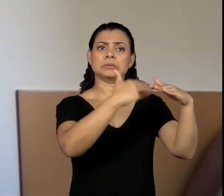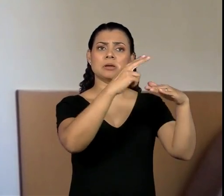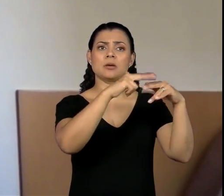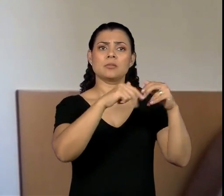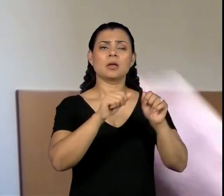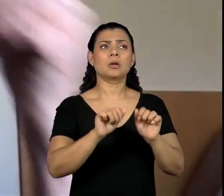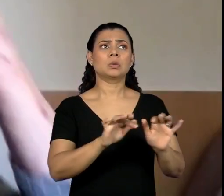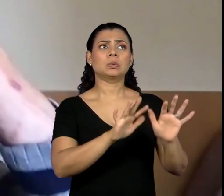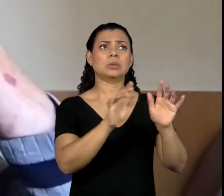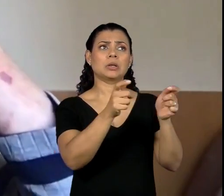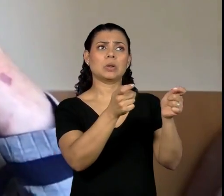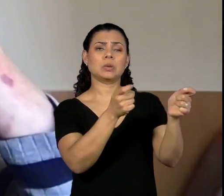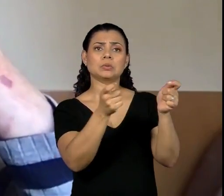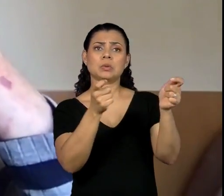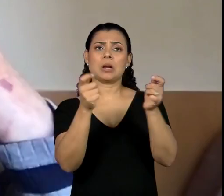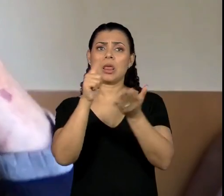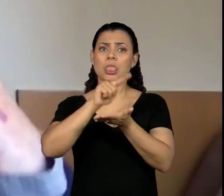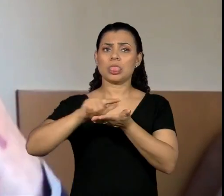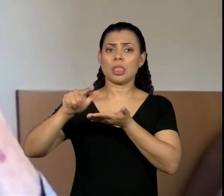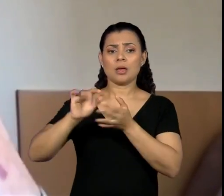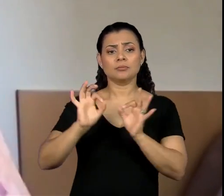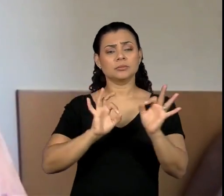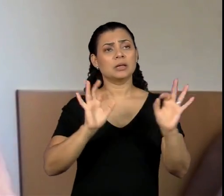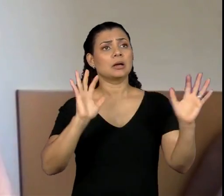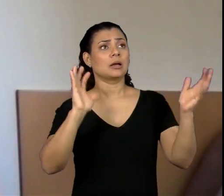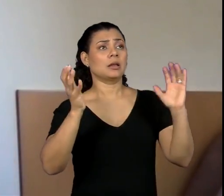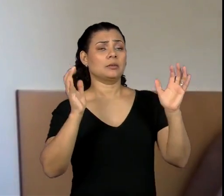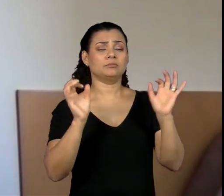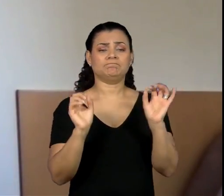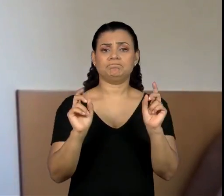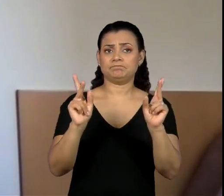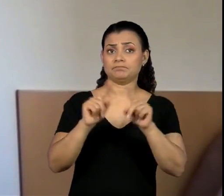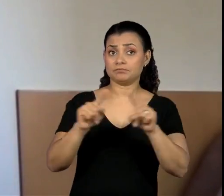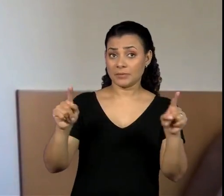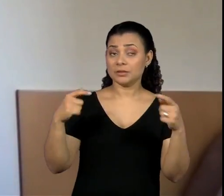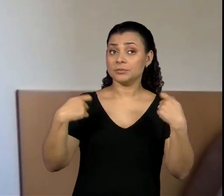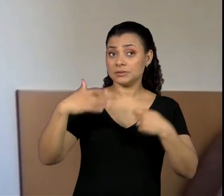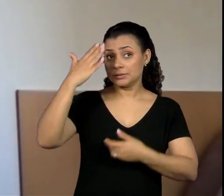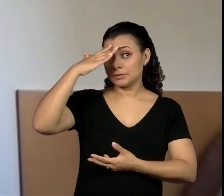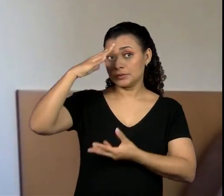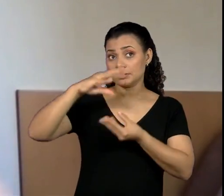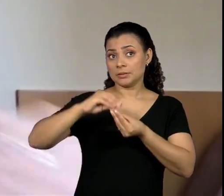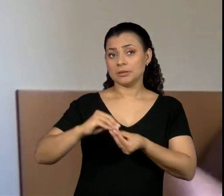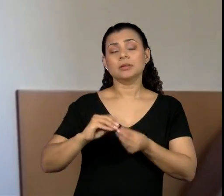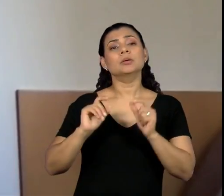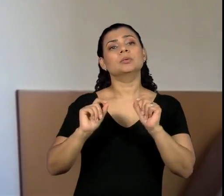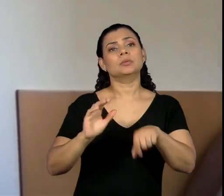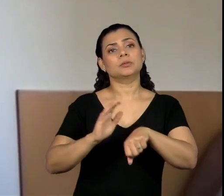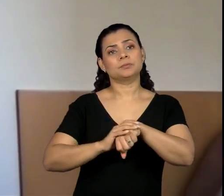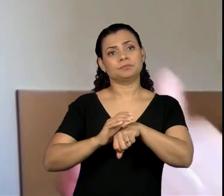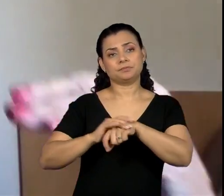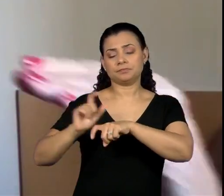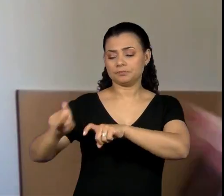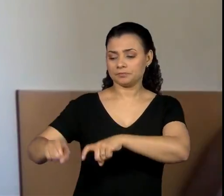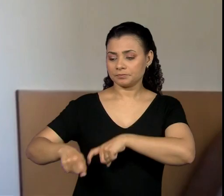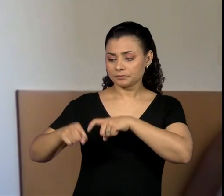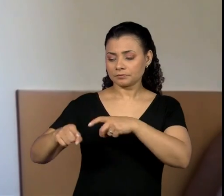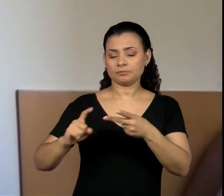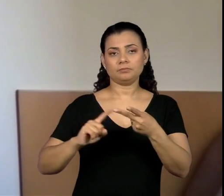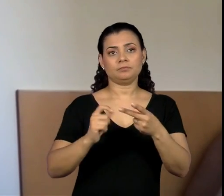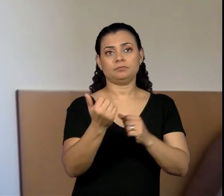questão, para mitigar a questão da mudança do clima, mas a gente tem que entender que o papel da agricultura e